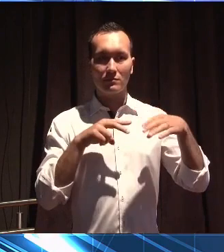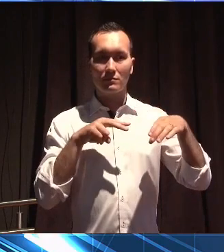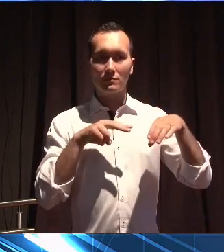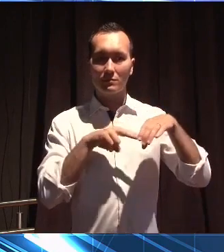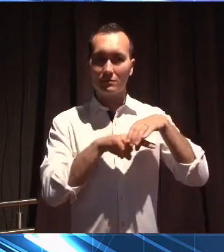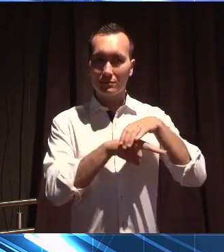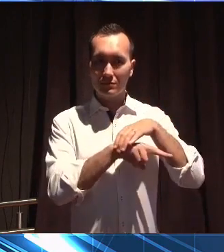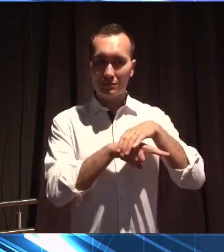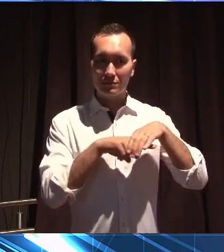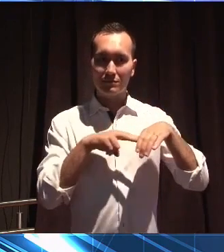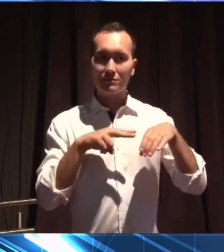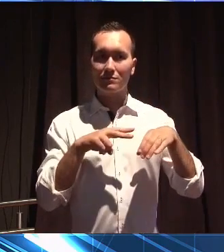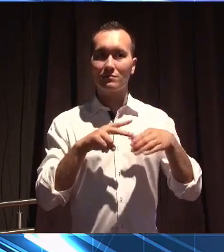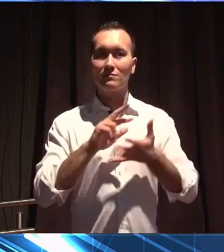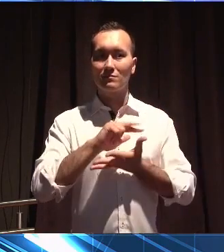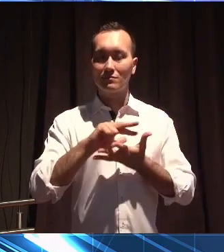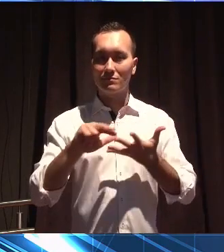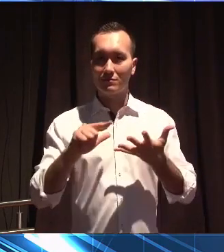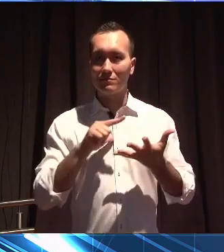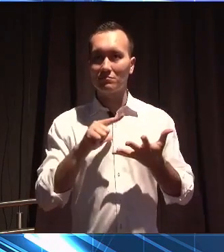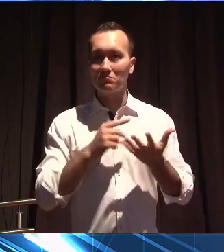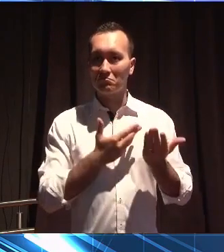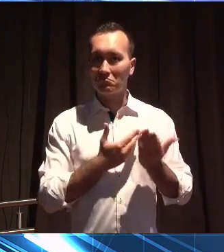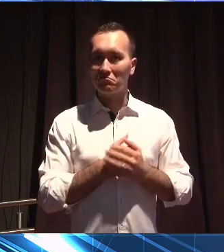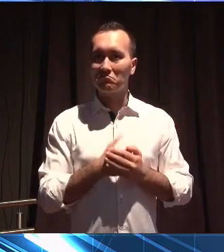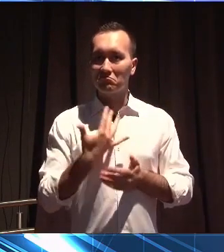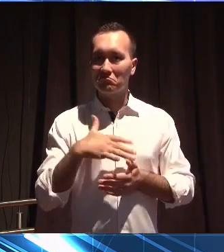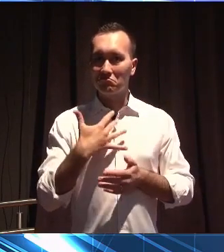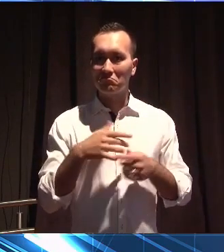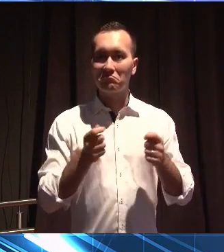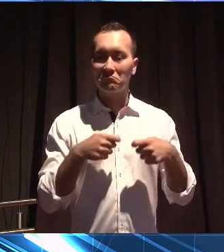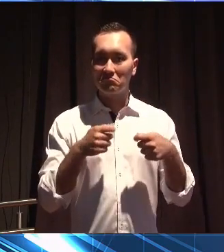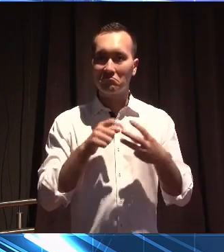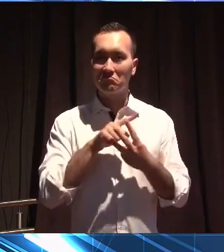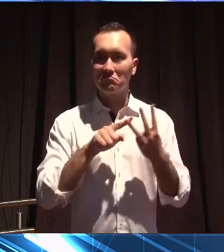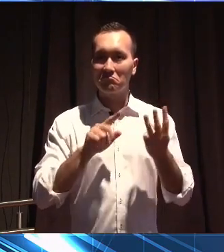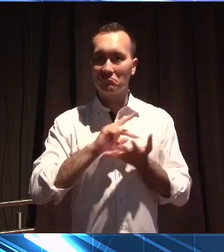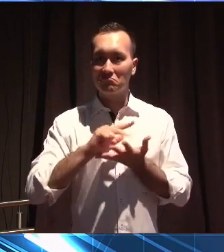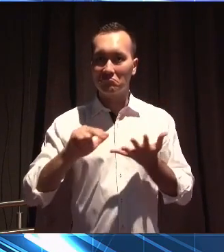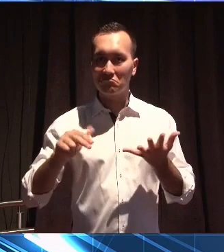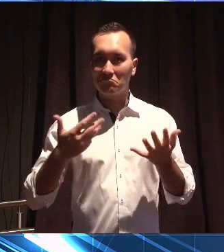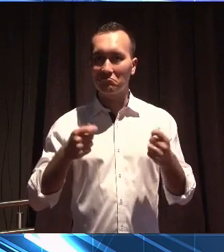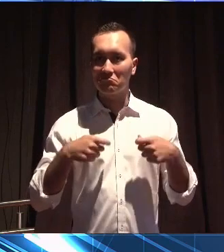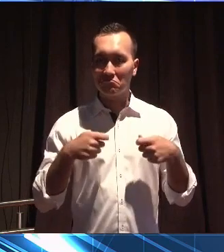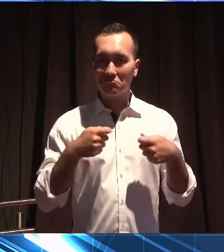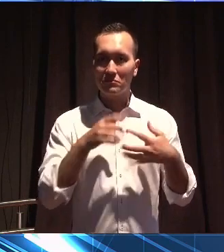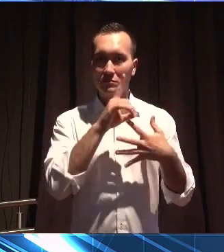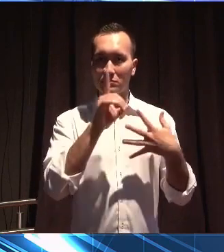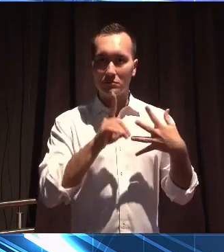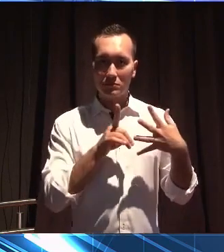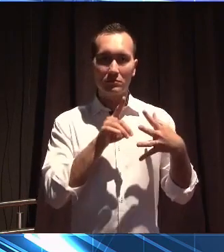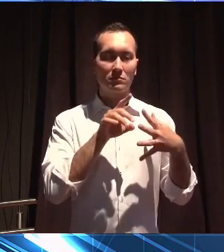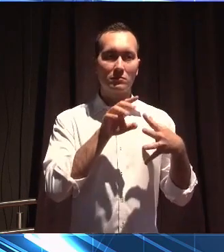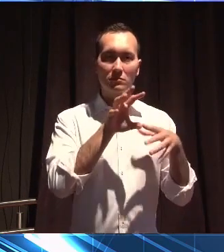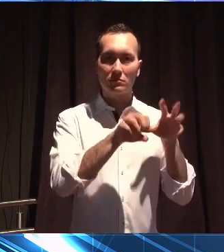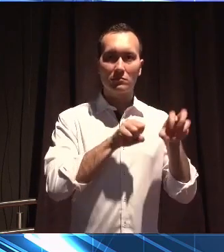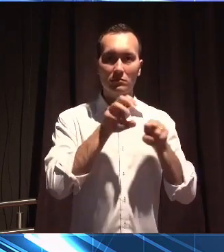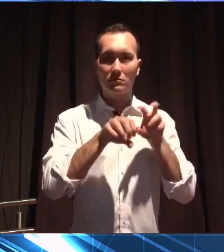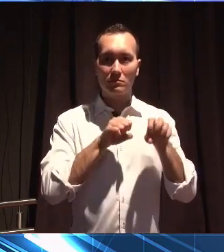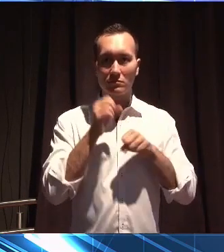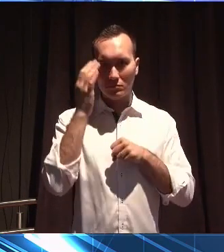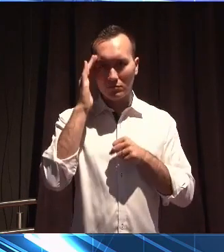magnetoencefalografia, enfim, várias técnicas possíveis para a gente poder fazer esse tipo de coleta. E a coleta vai estar muito dividida em questões de